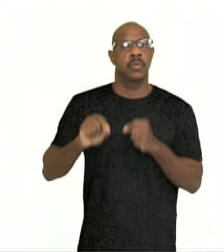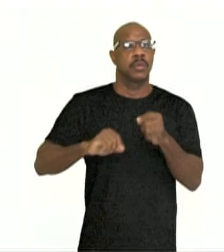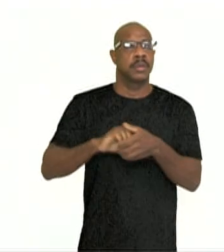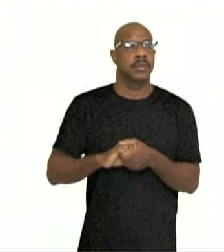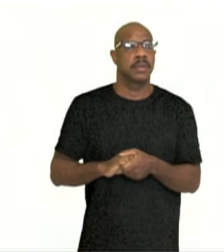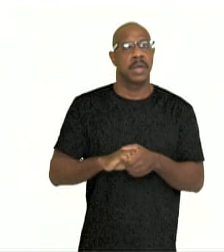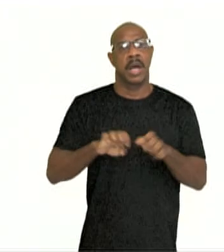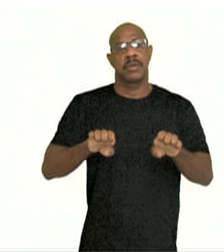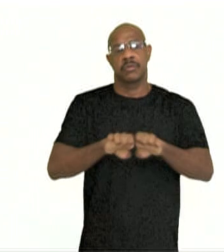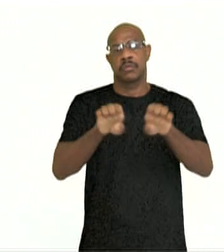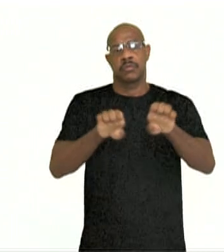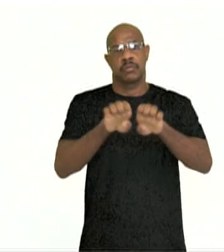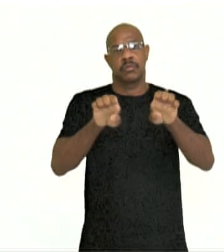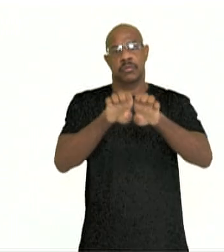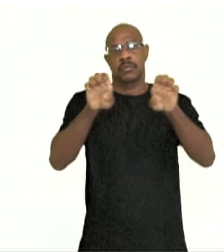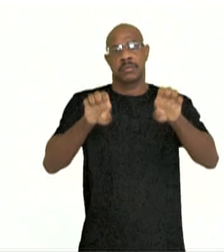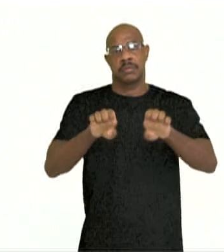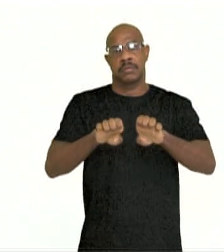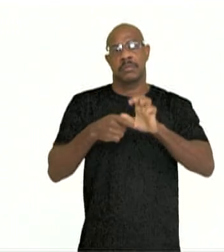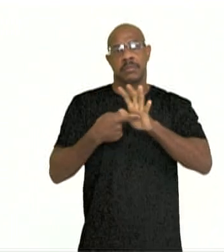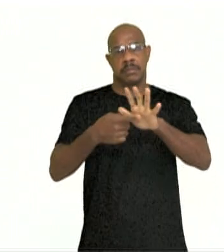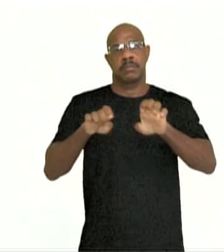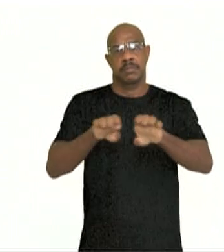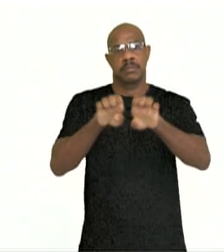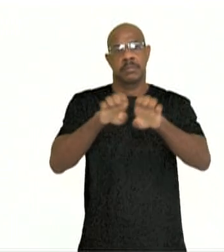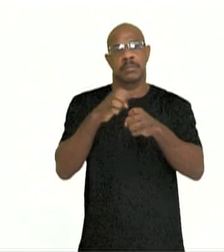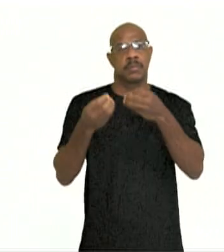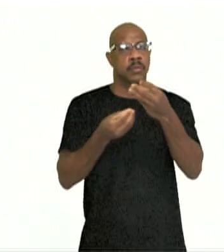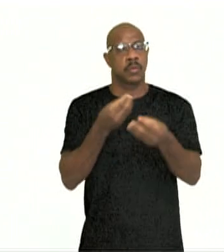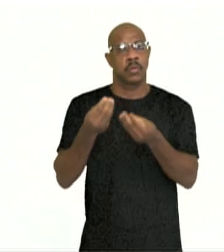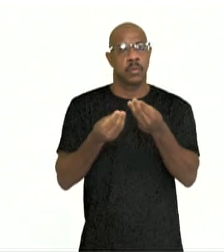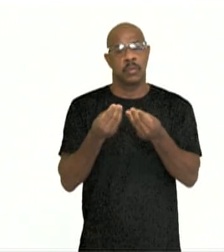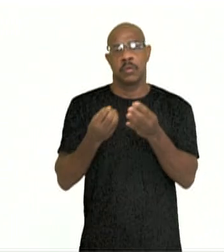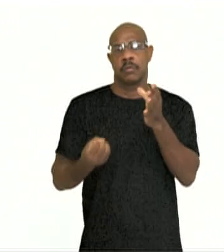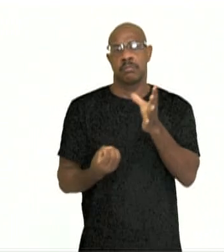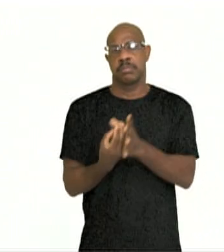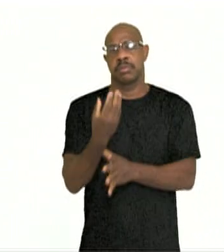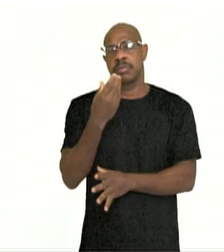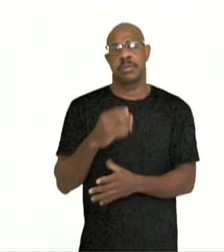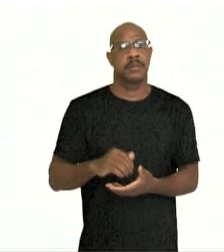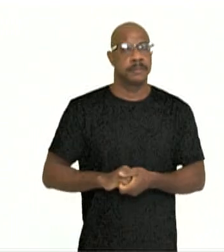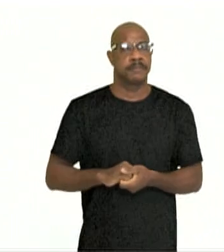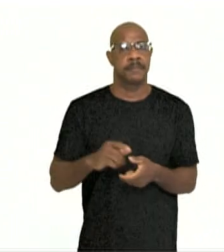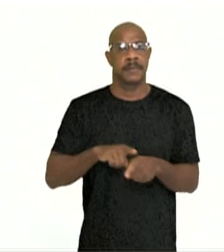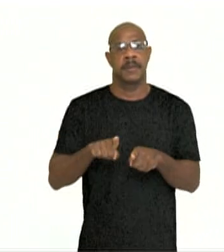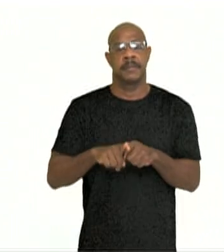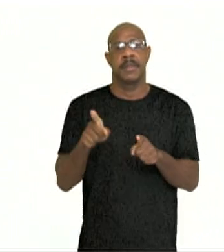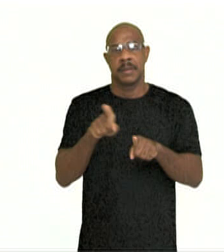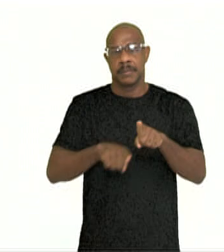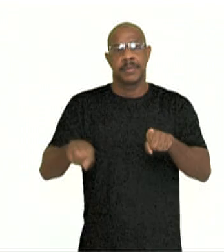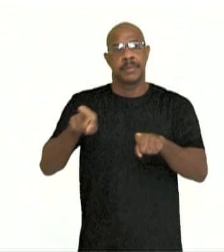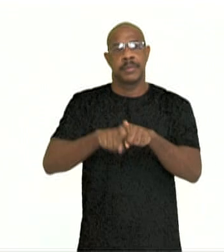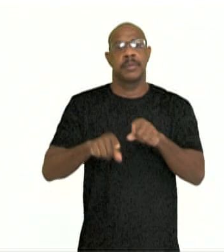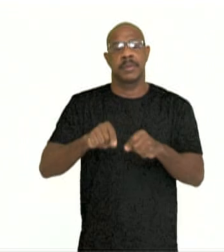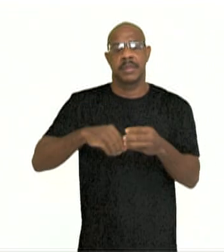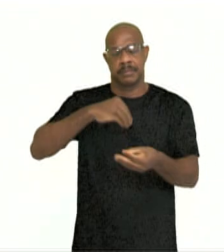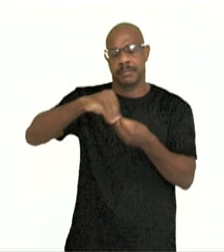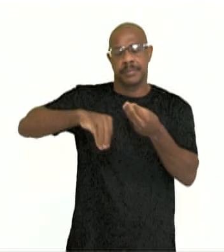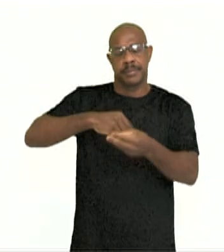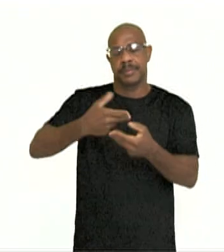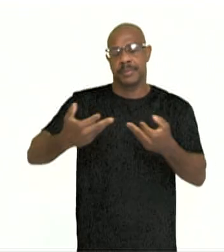representação estrutural dos hidrocarbonetos, revisar as propriedades físico-químicas dessas